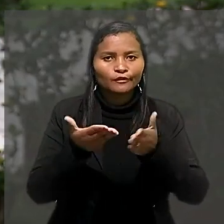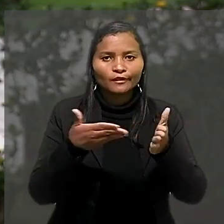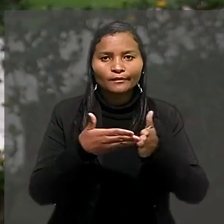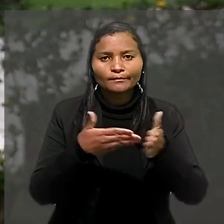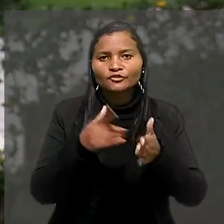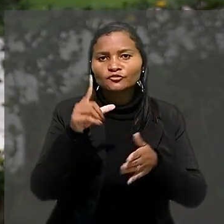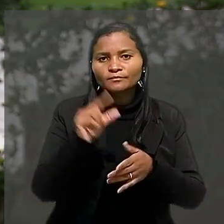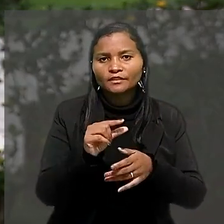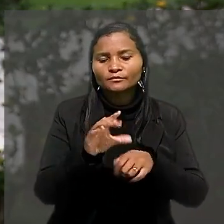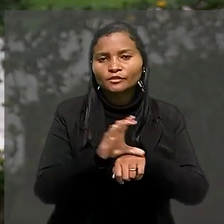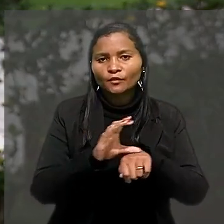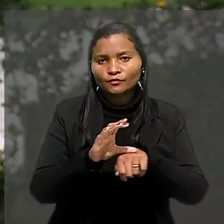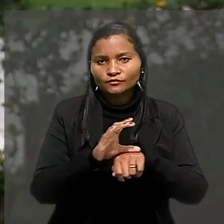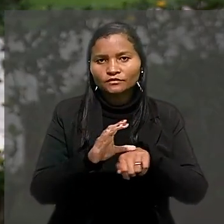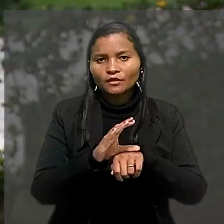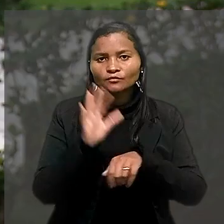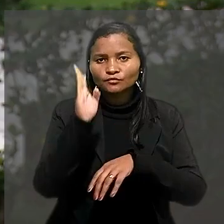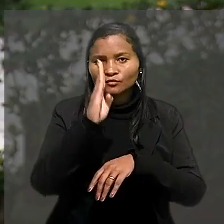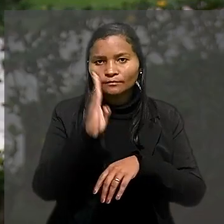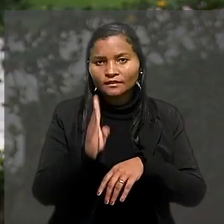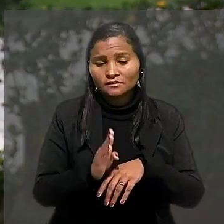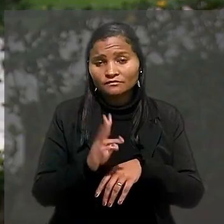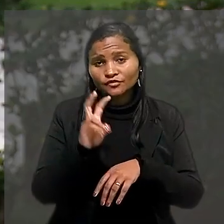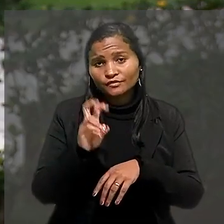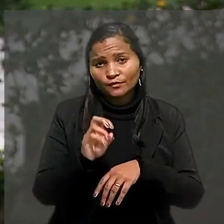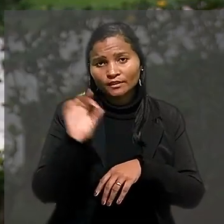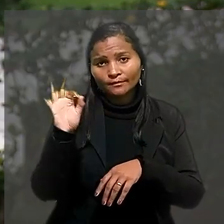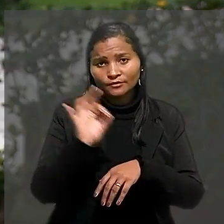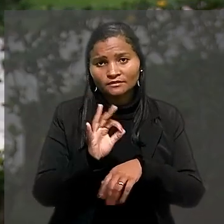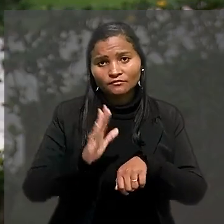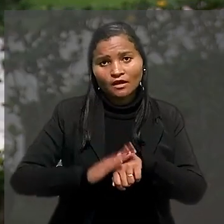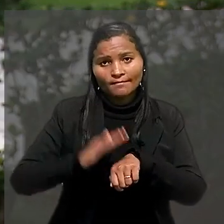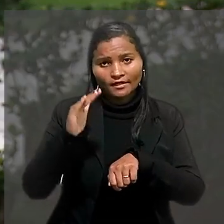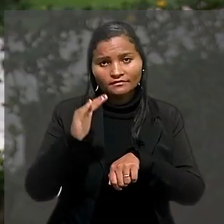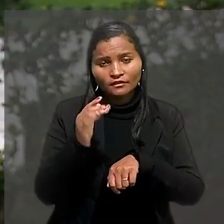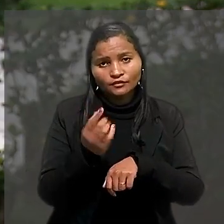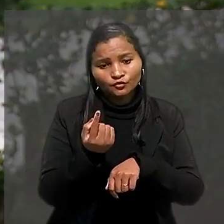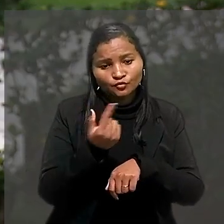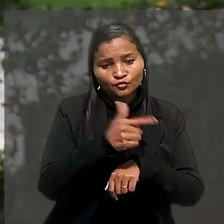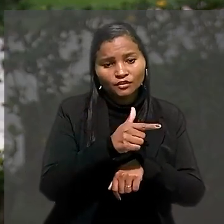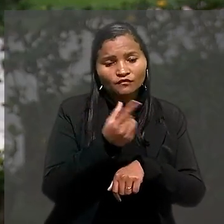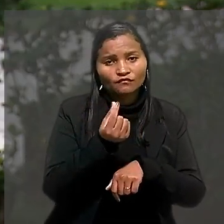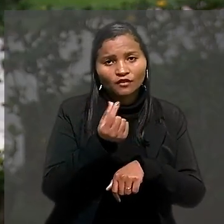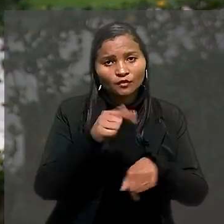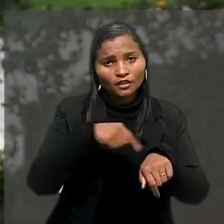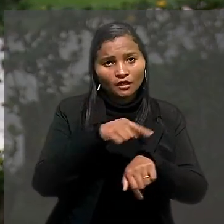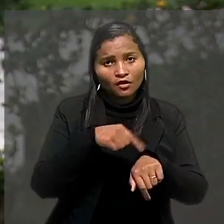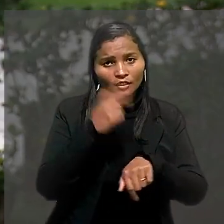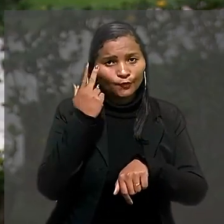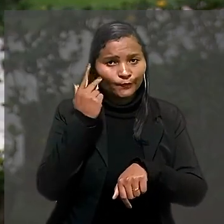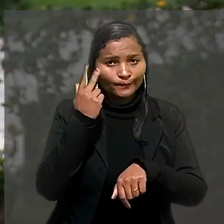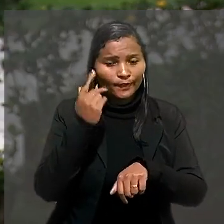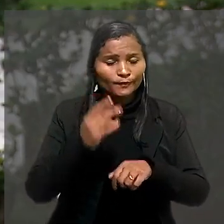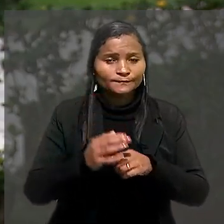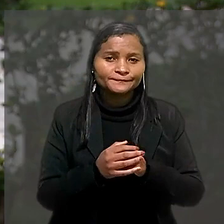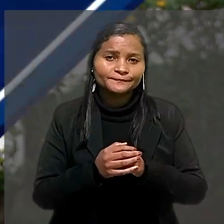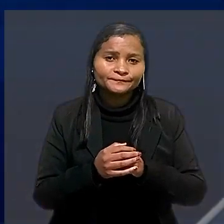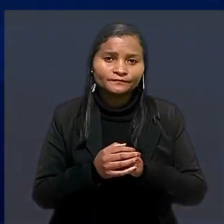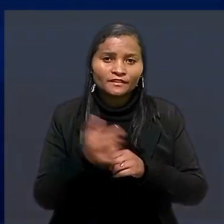limite mínimo previsto na Constituição da República de pelo menos 50% a mais que o valor da hora normal.